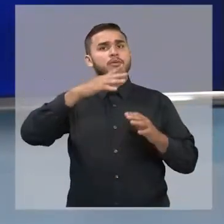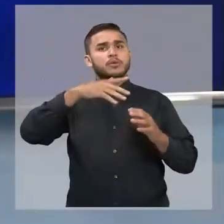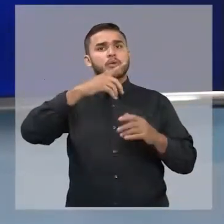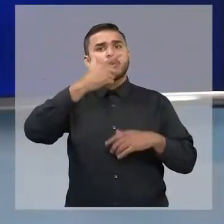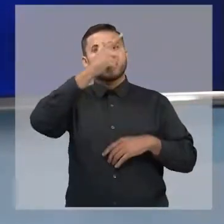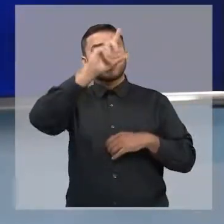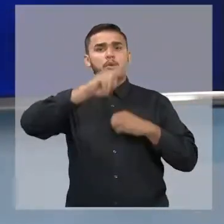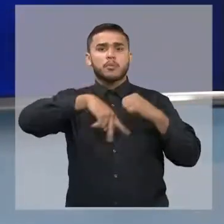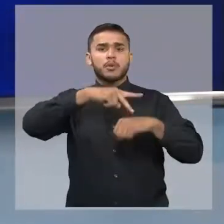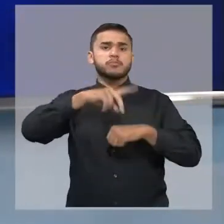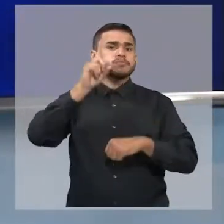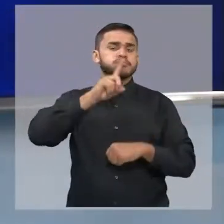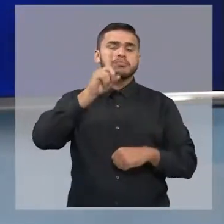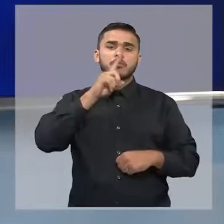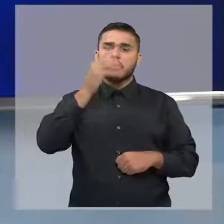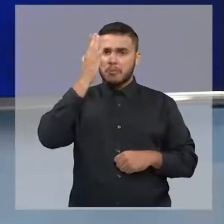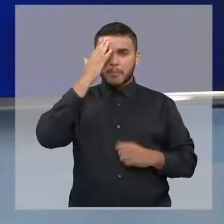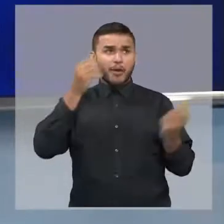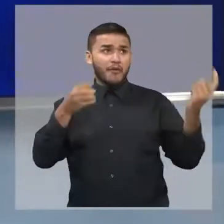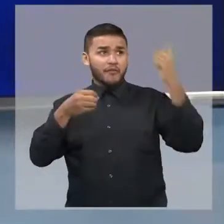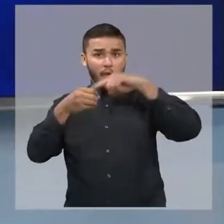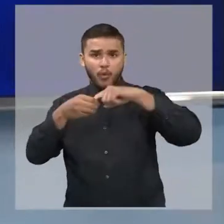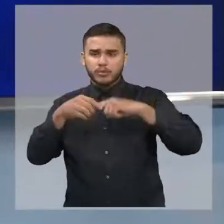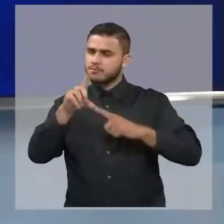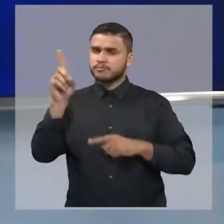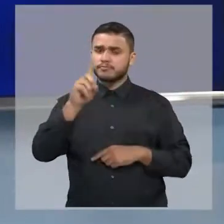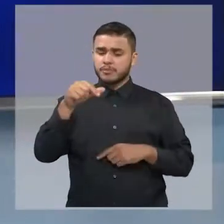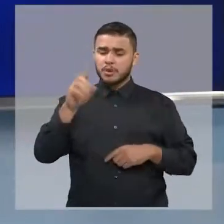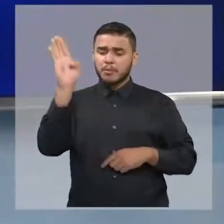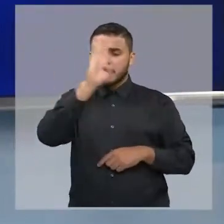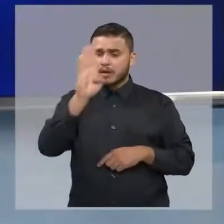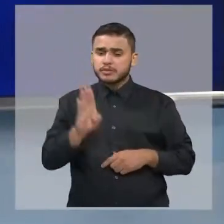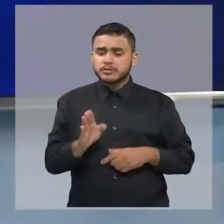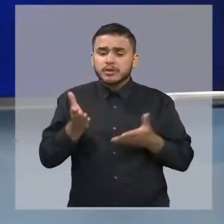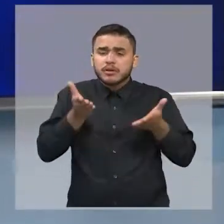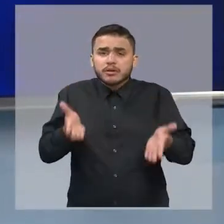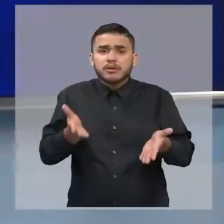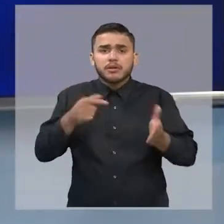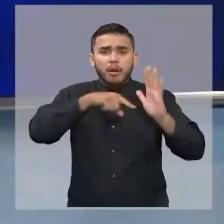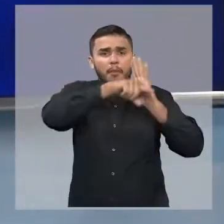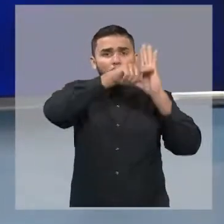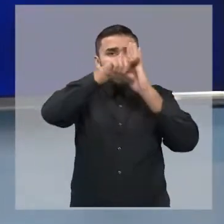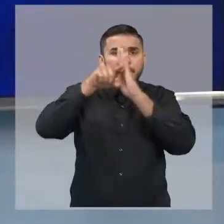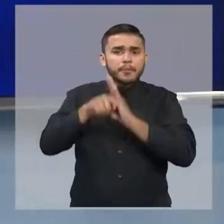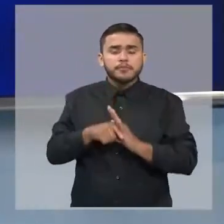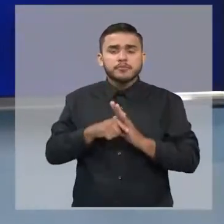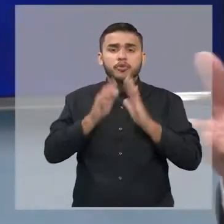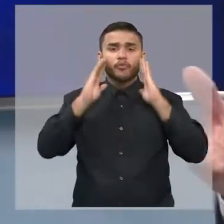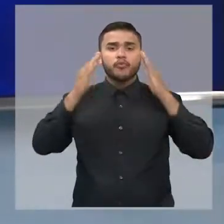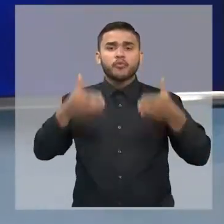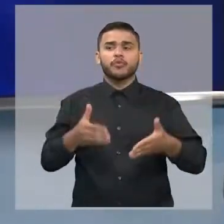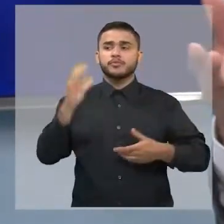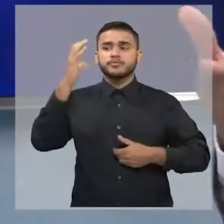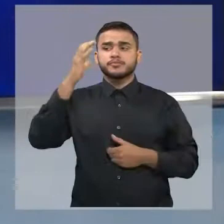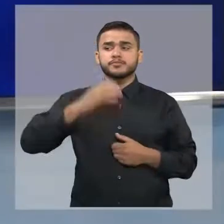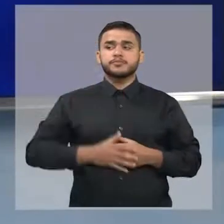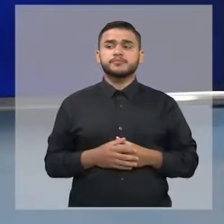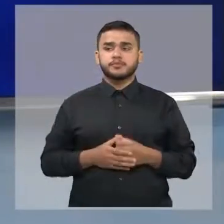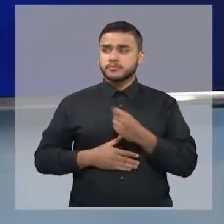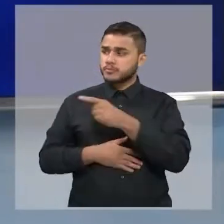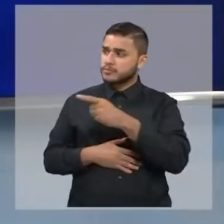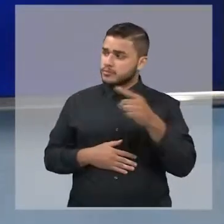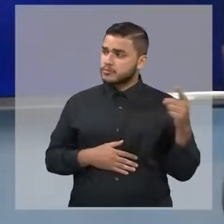mais. Portanto, o Brasil começa a perder a sua inteligência. na área de ciência. Eu queria então abrir, e